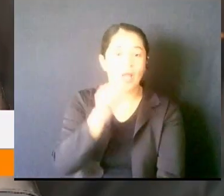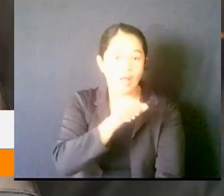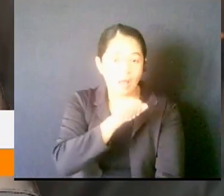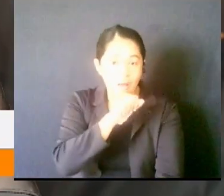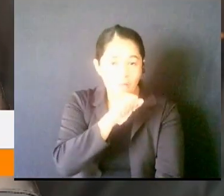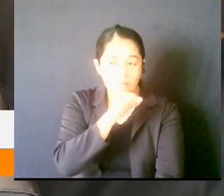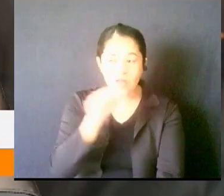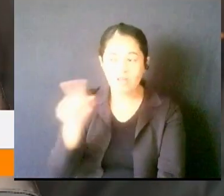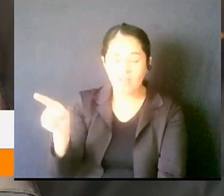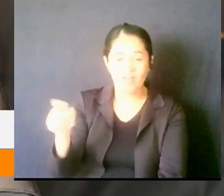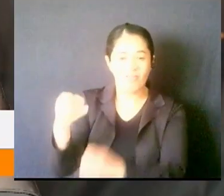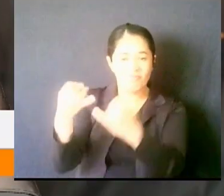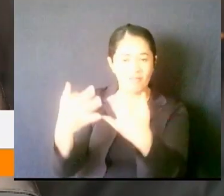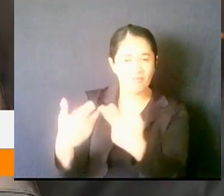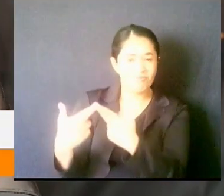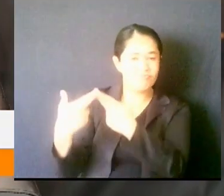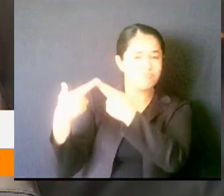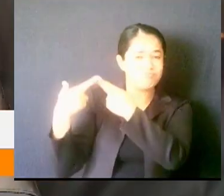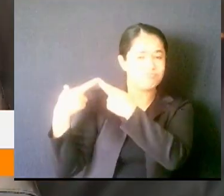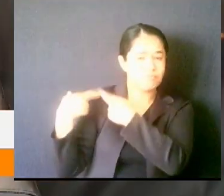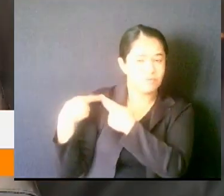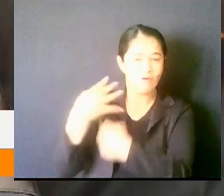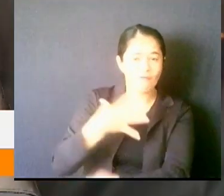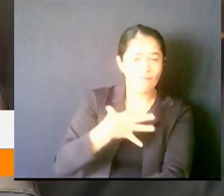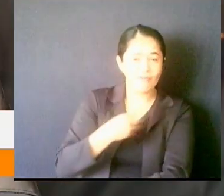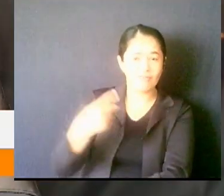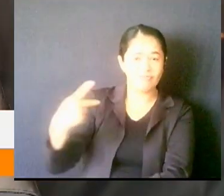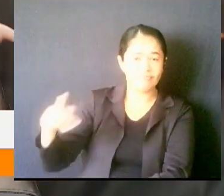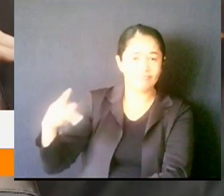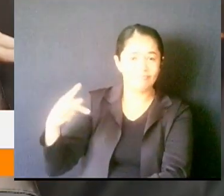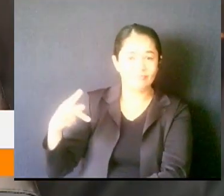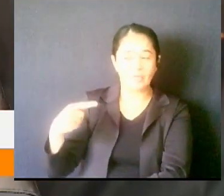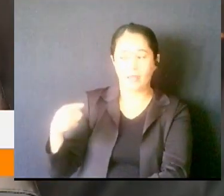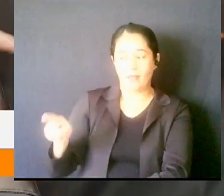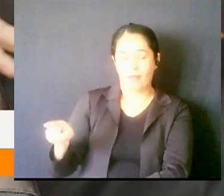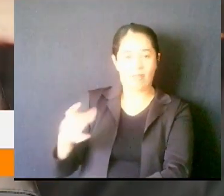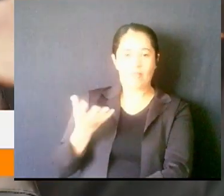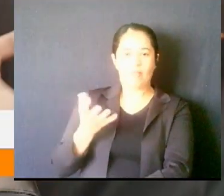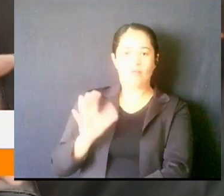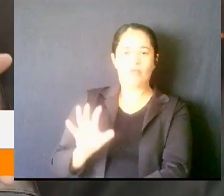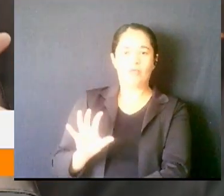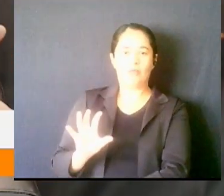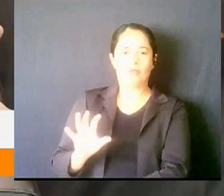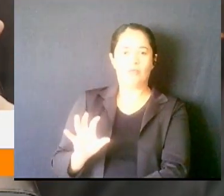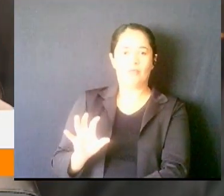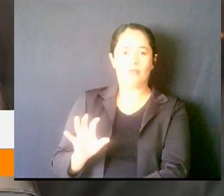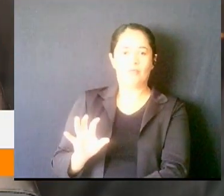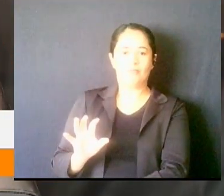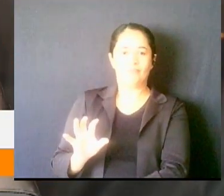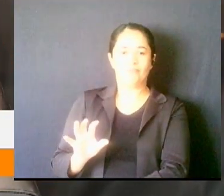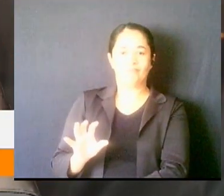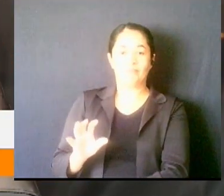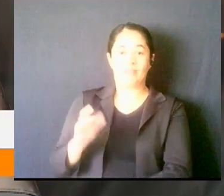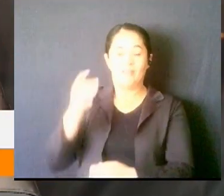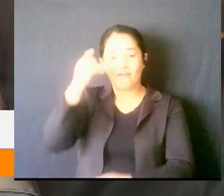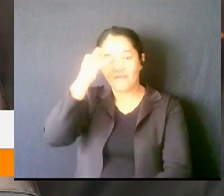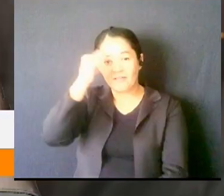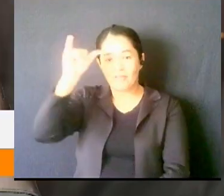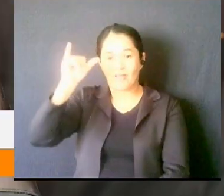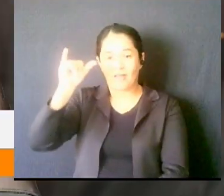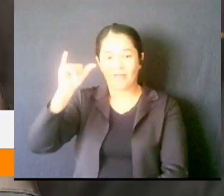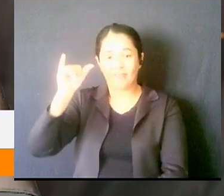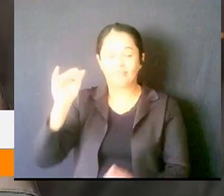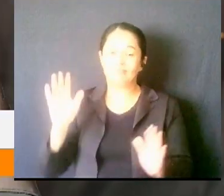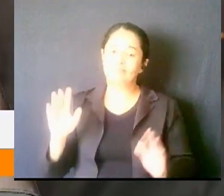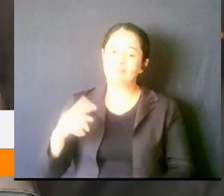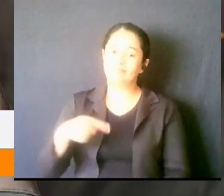do filho, né? Ela não gostaria que ele engravidasse uma menina. A gente